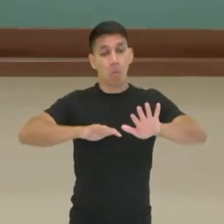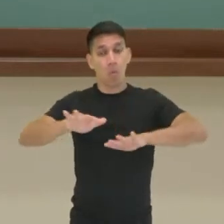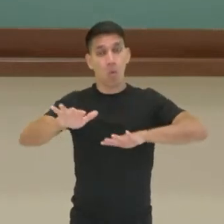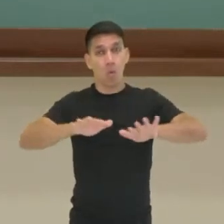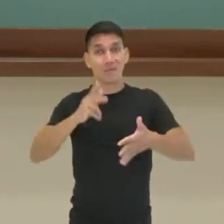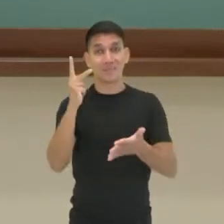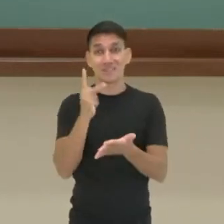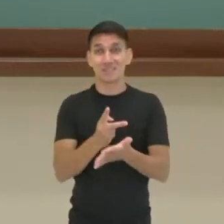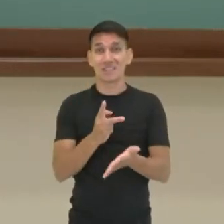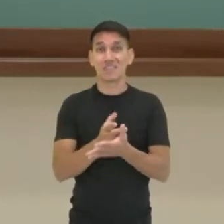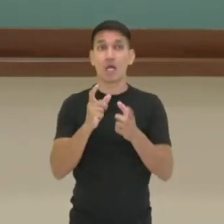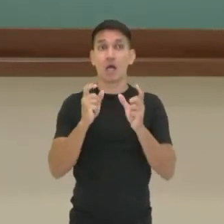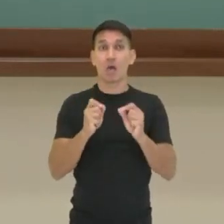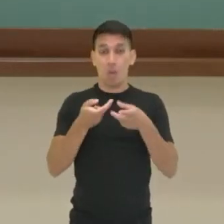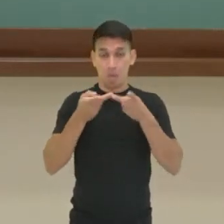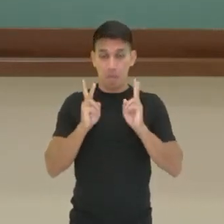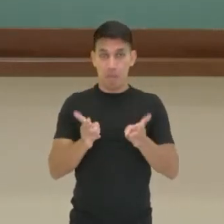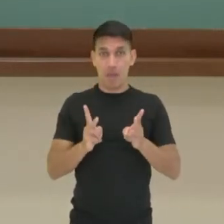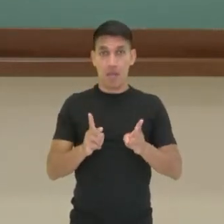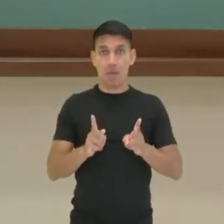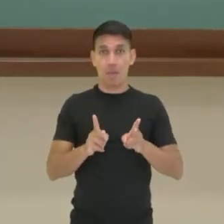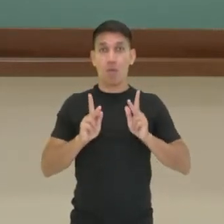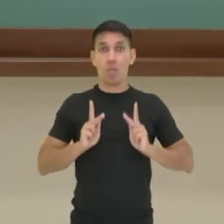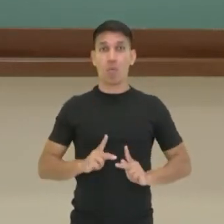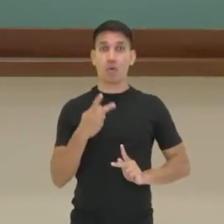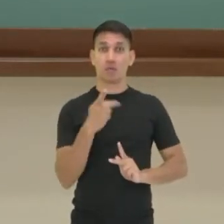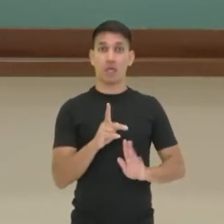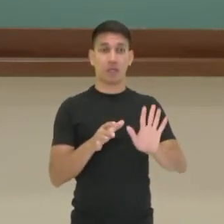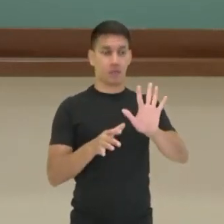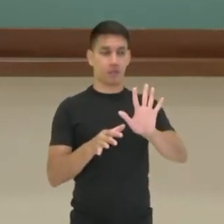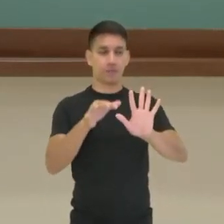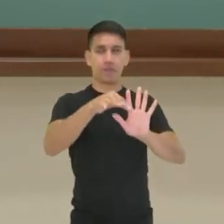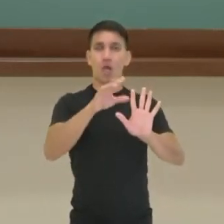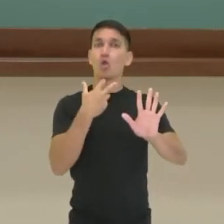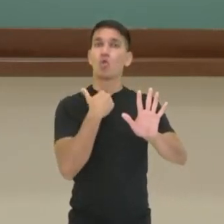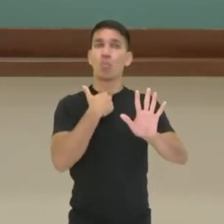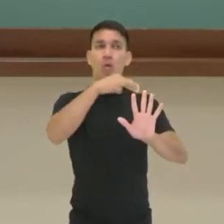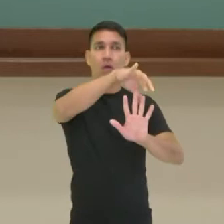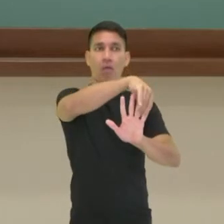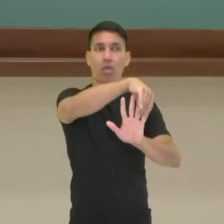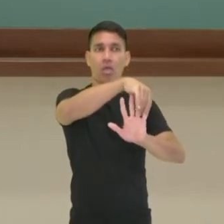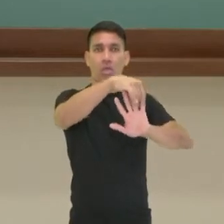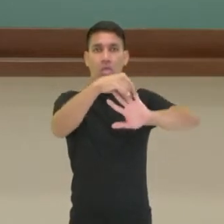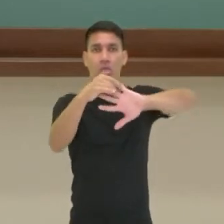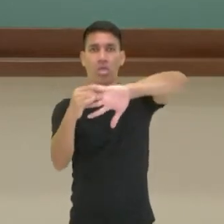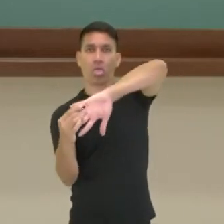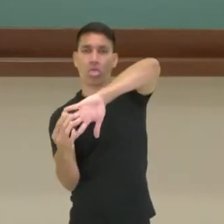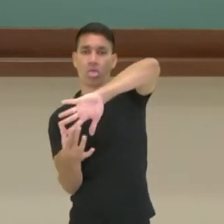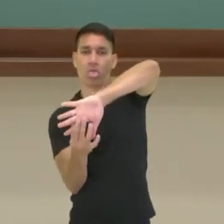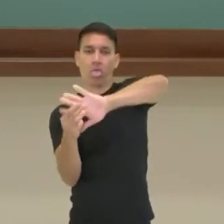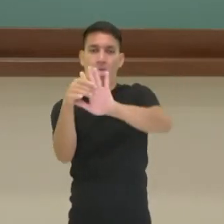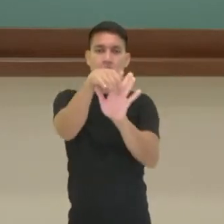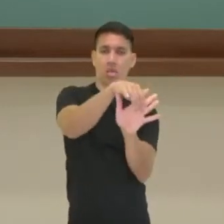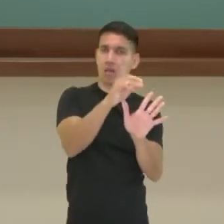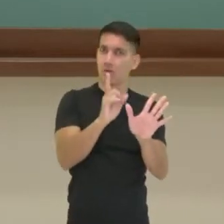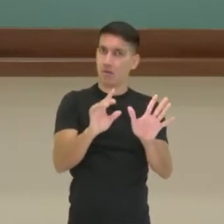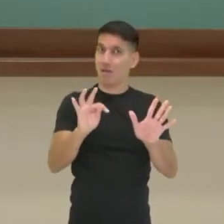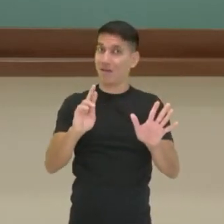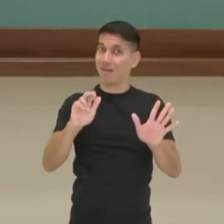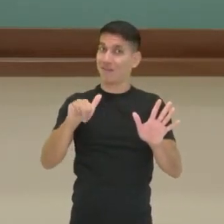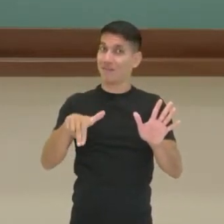sempre na mesma posição que ela está. Eu não posso movê-la assim, ó. Translação, eu